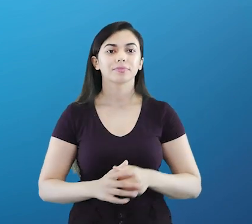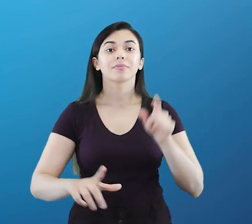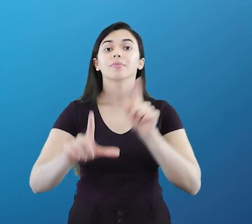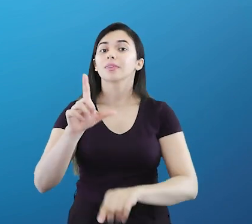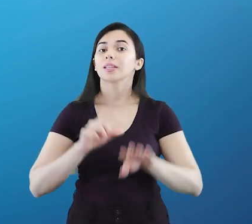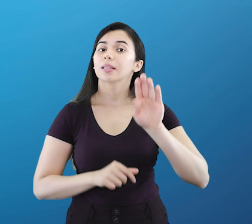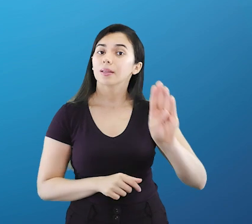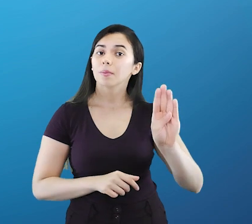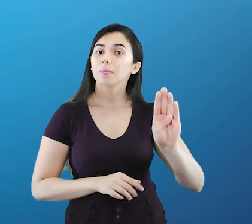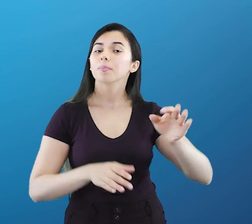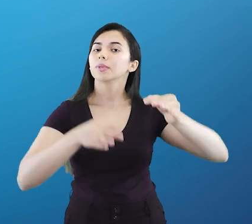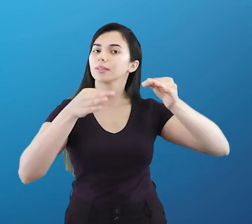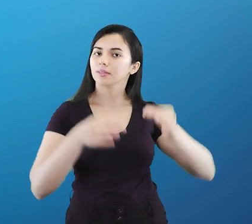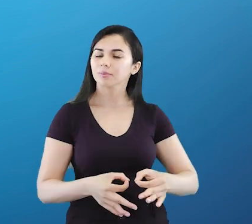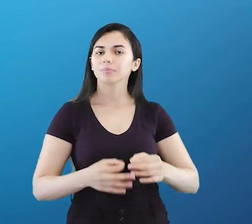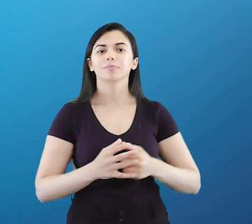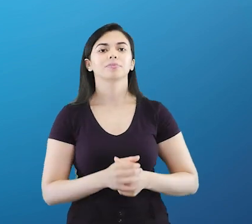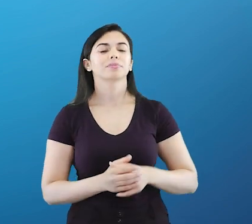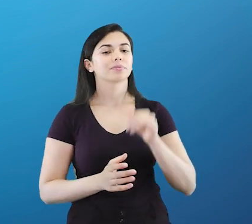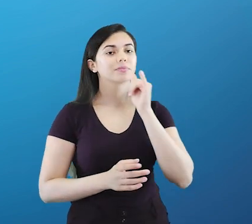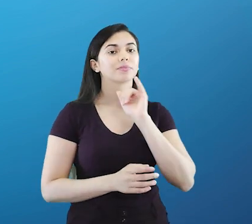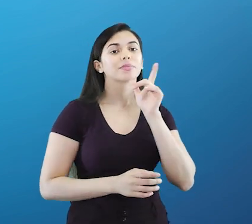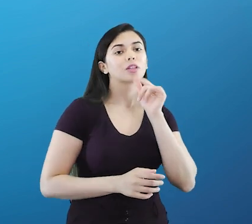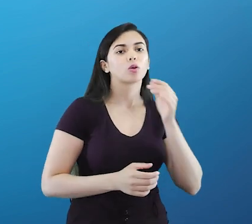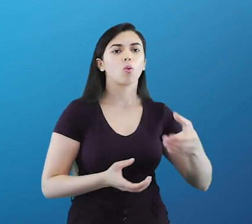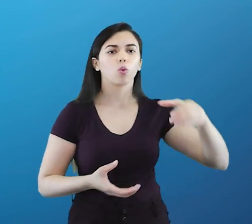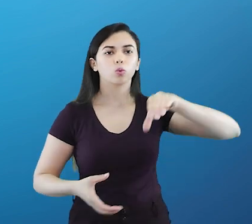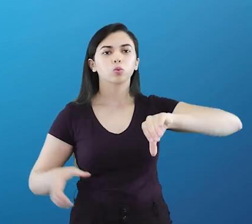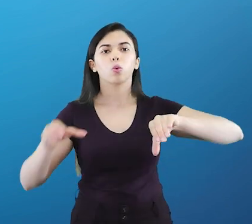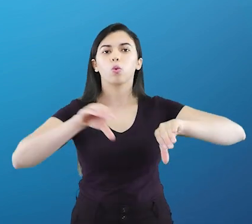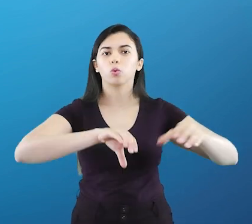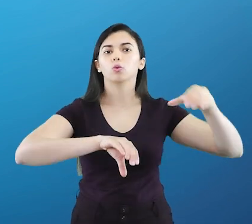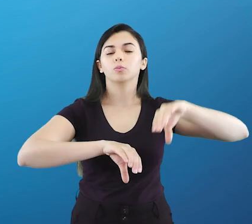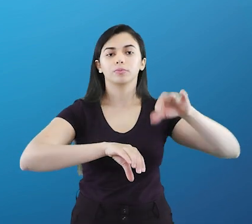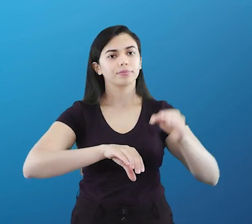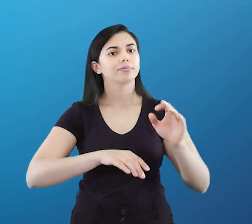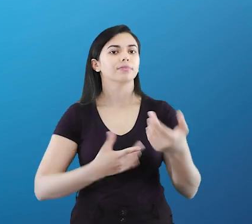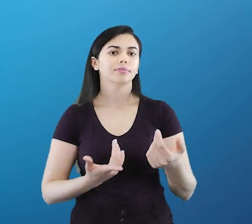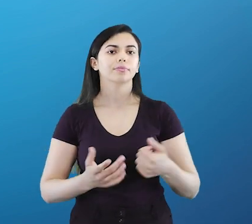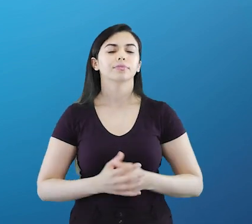Letra B, eliminação de criadouros de mosquito como recipientes com água.